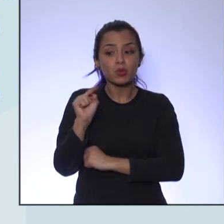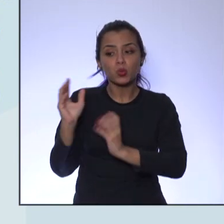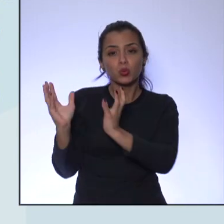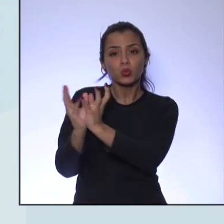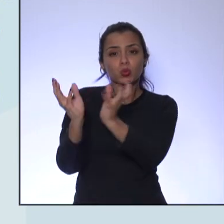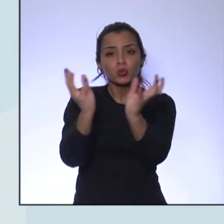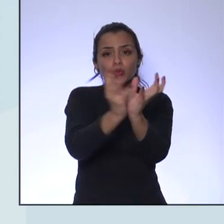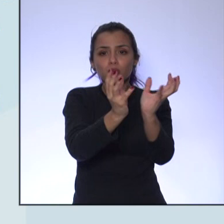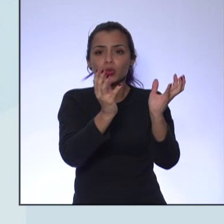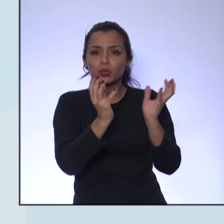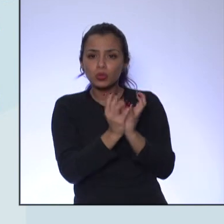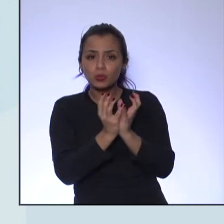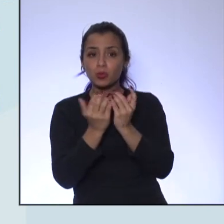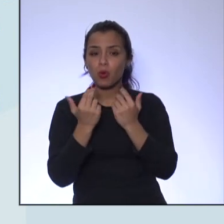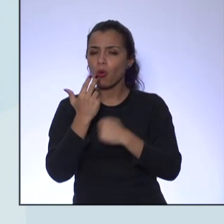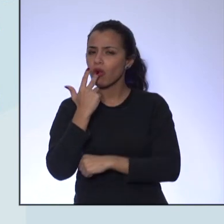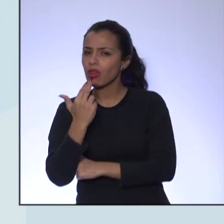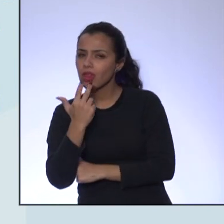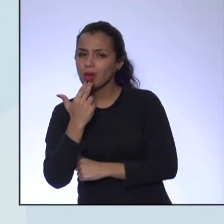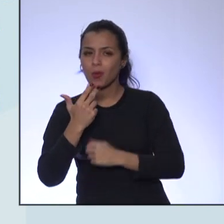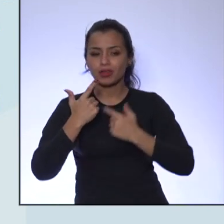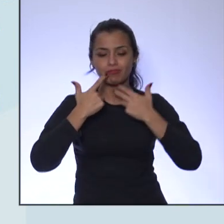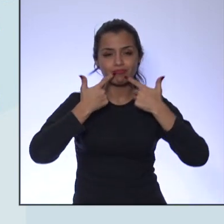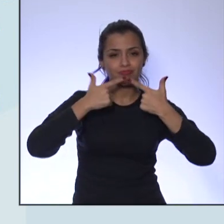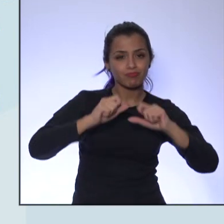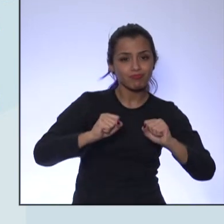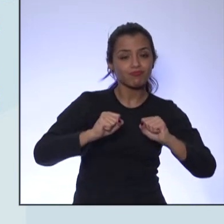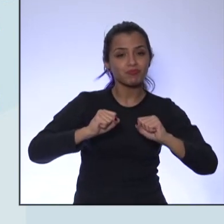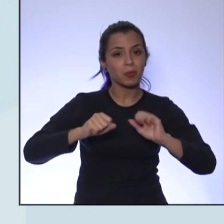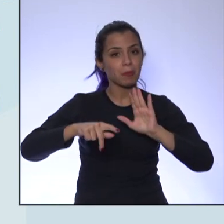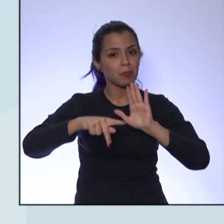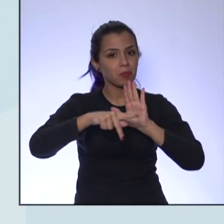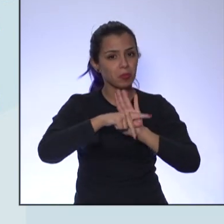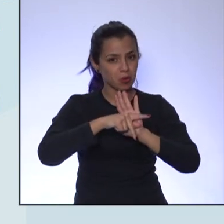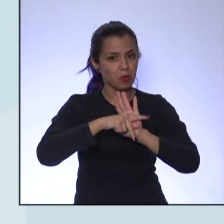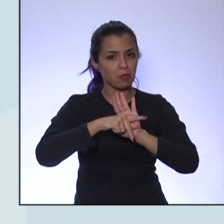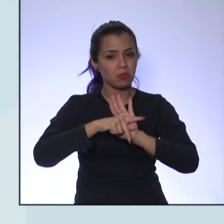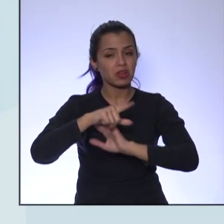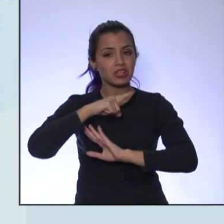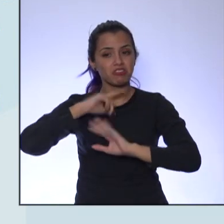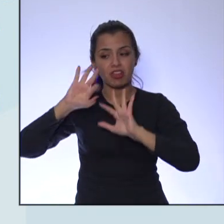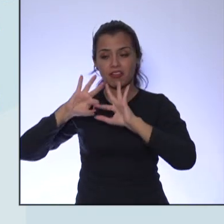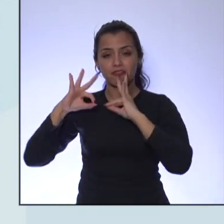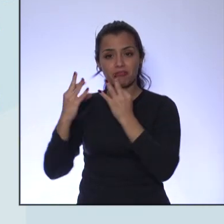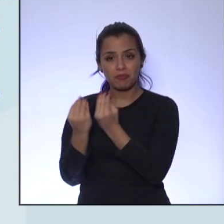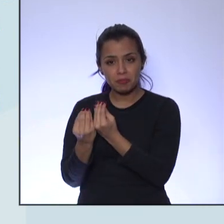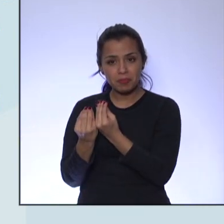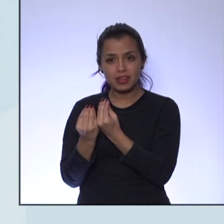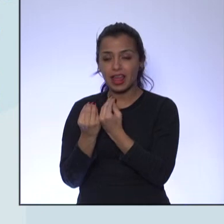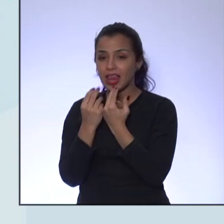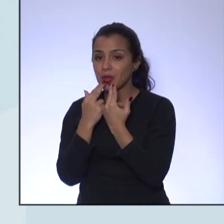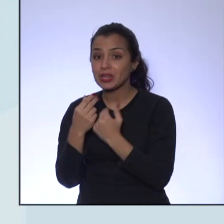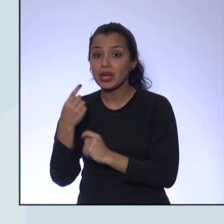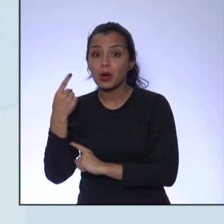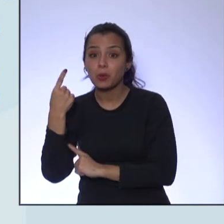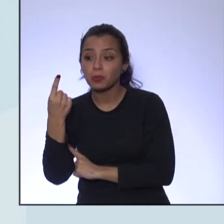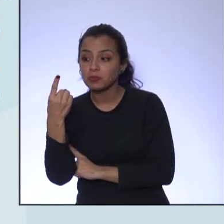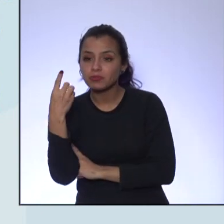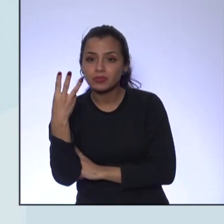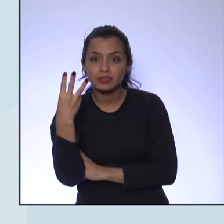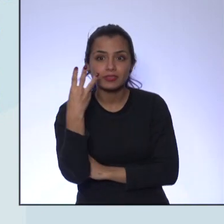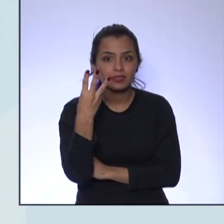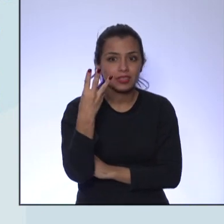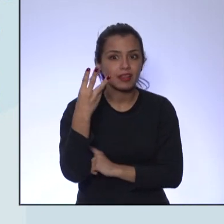próprios, originários aí em cerca de 133 famílias linguísticas. Gente, 133